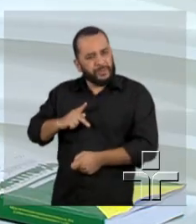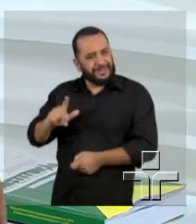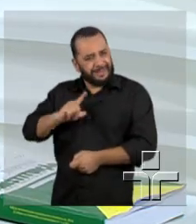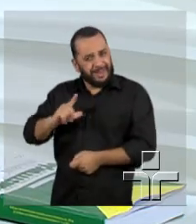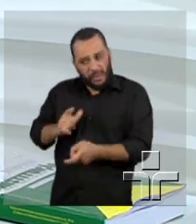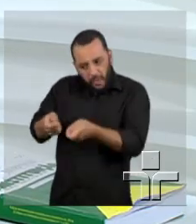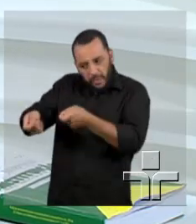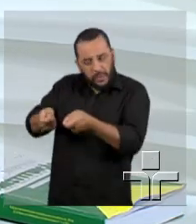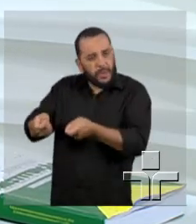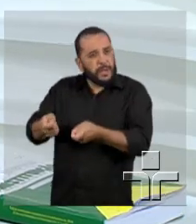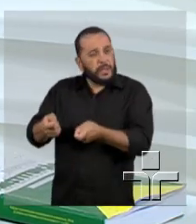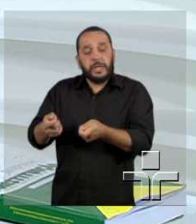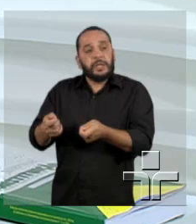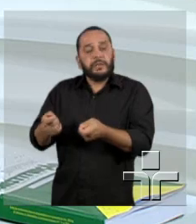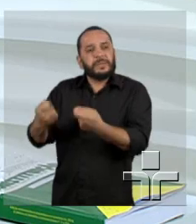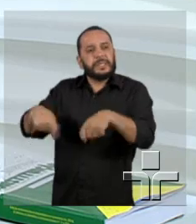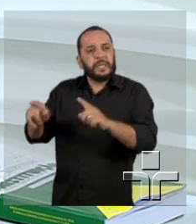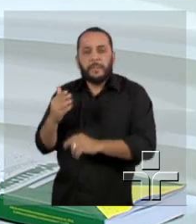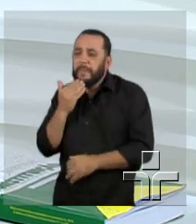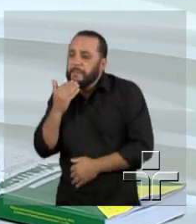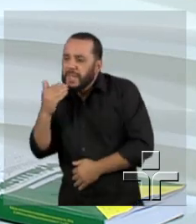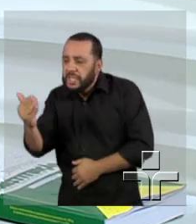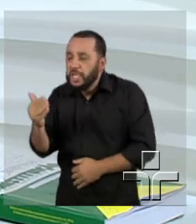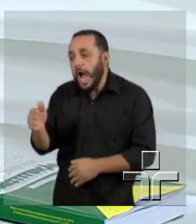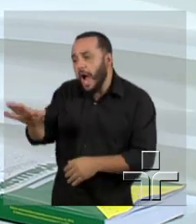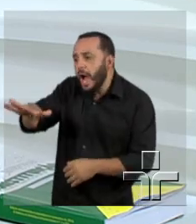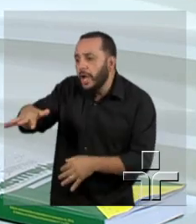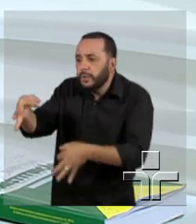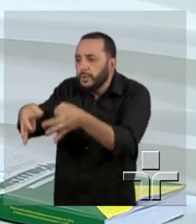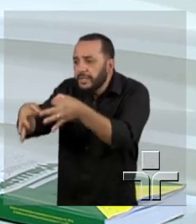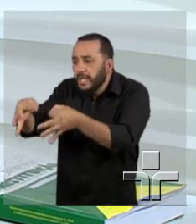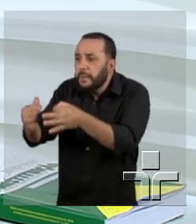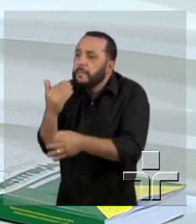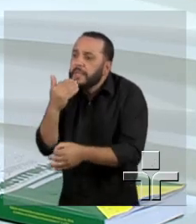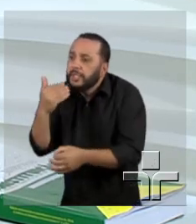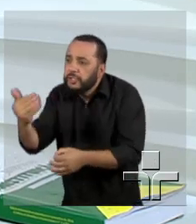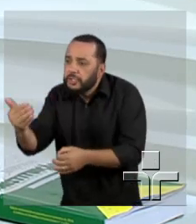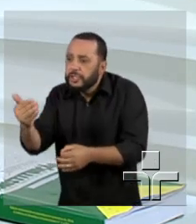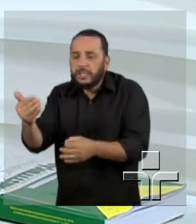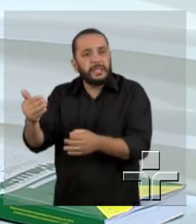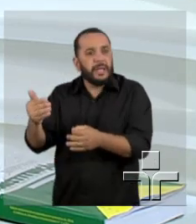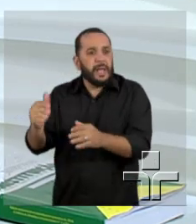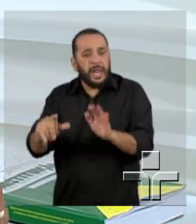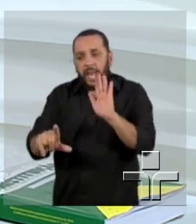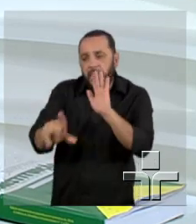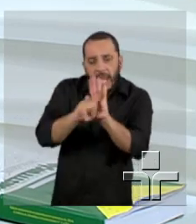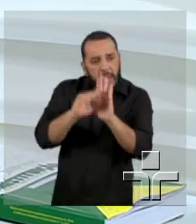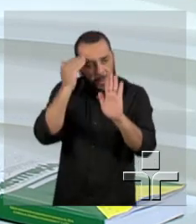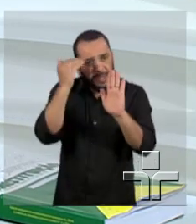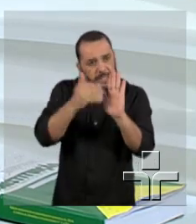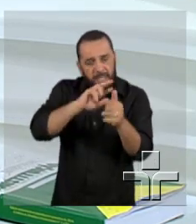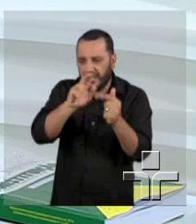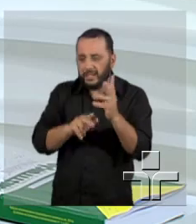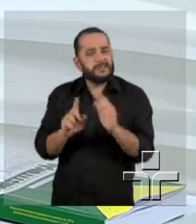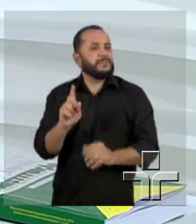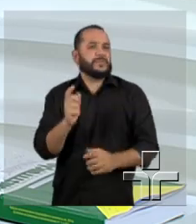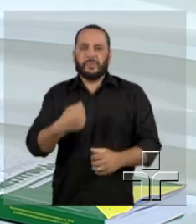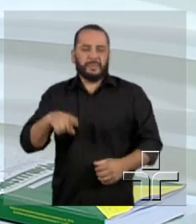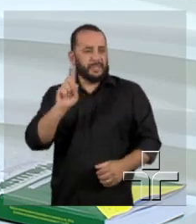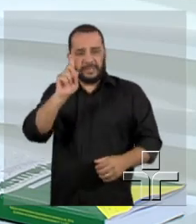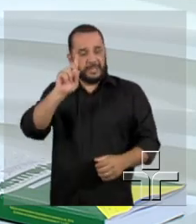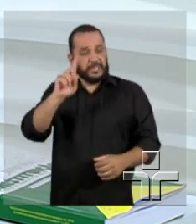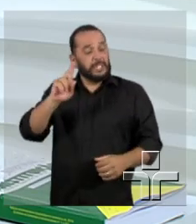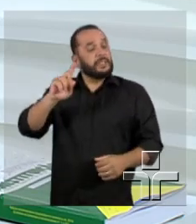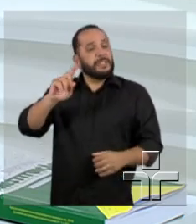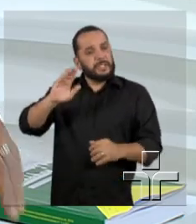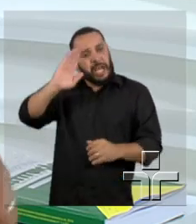de autorização do Poder Judiciário para exercer suas competências constitucionais. Faz por autorização